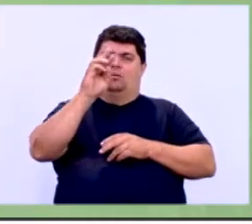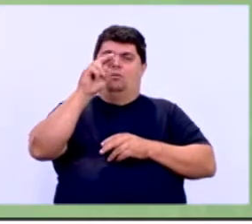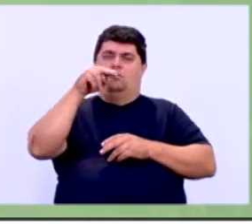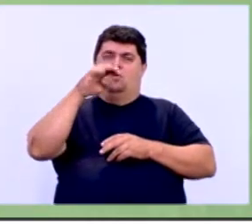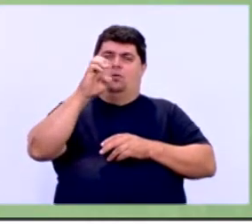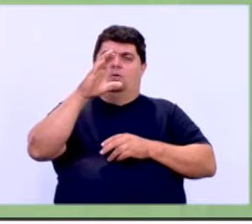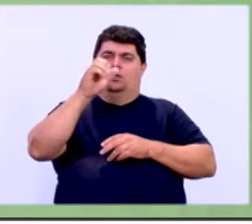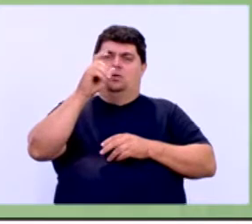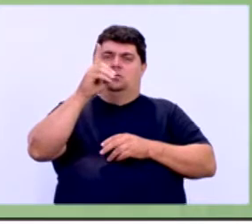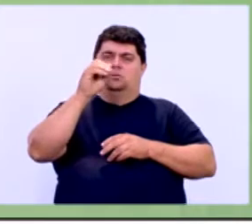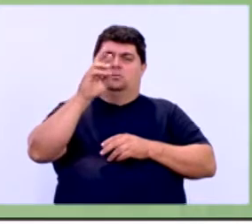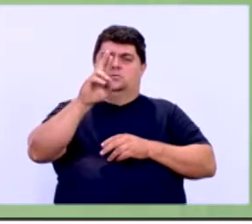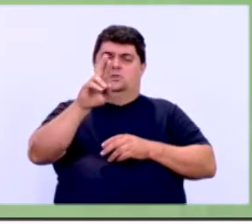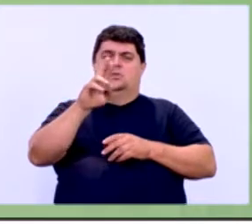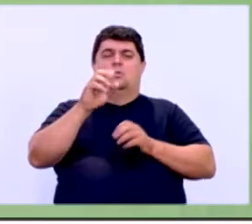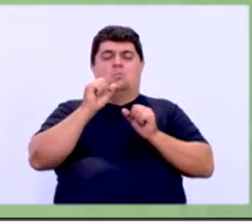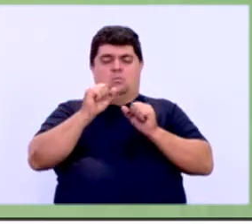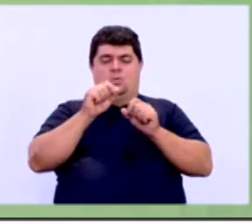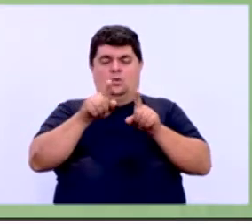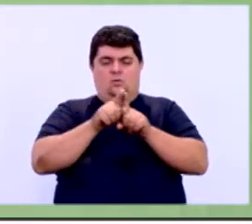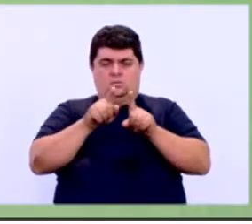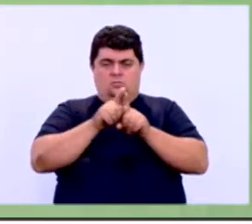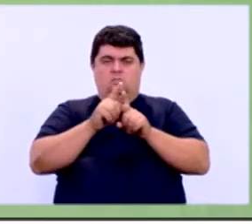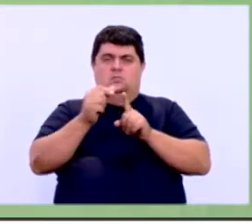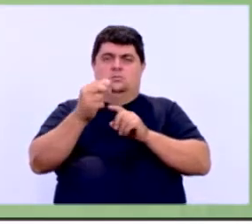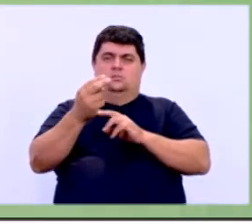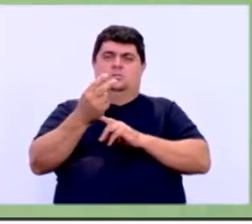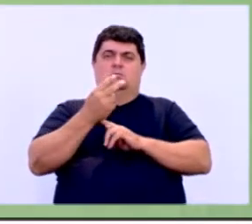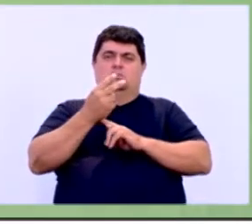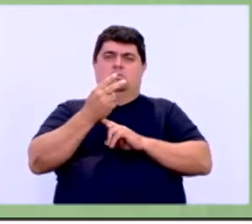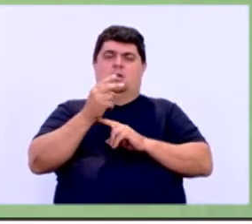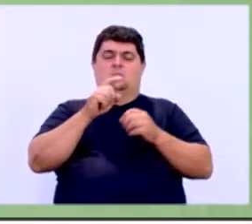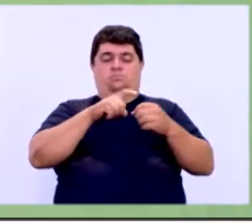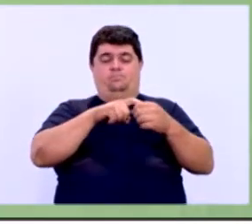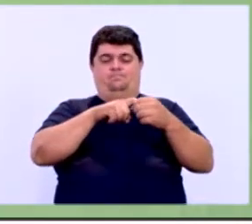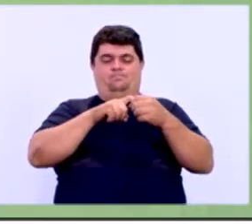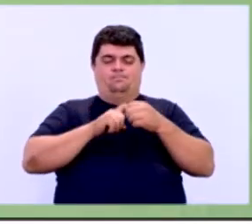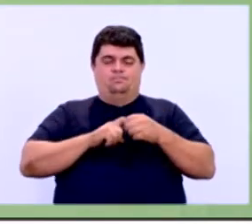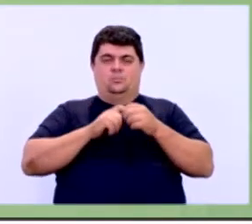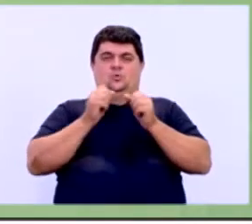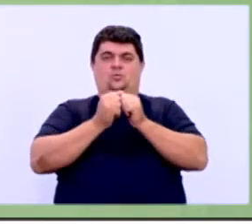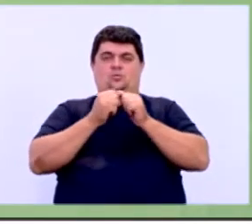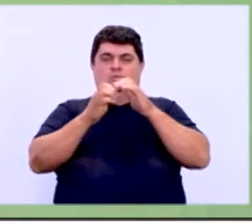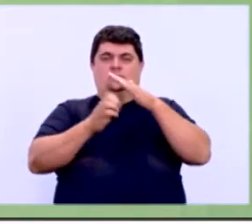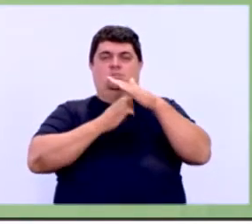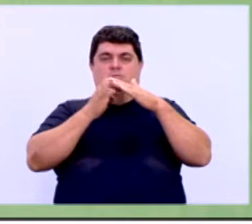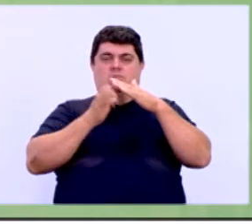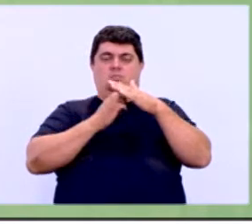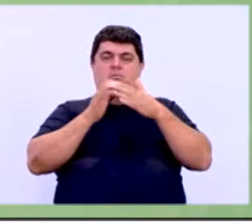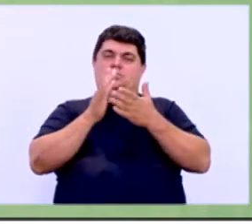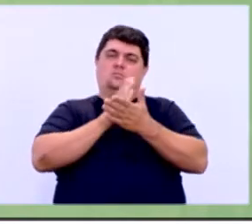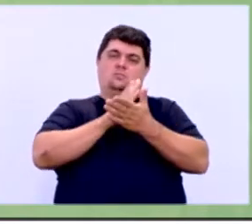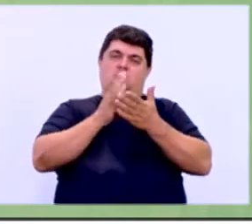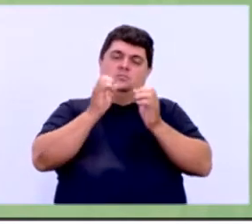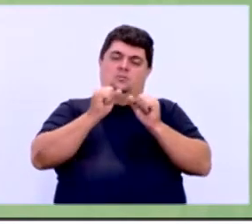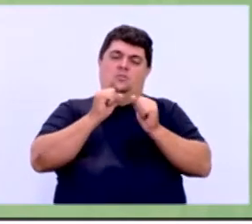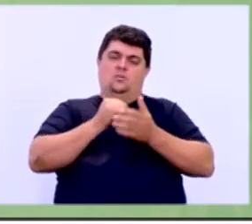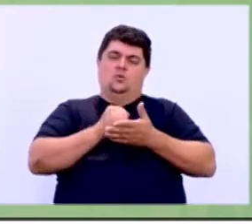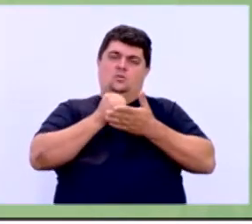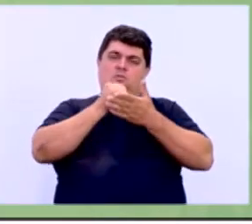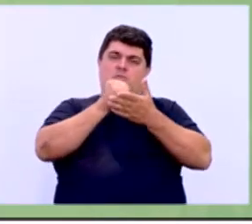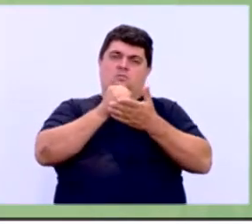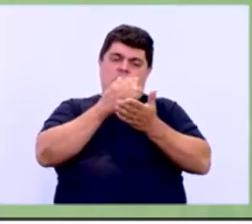né? O fornecedor que pode agir em parceria com o empresário e, em alguns momentos, promover